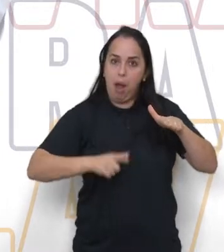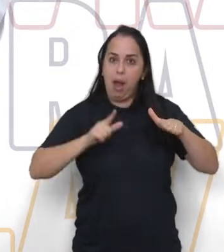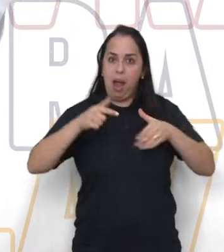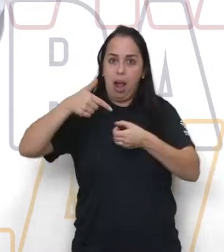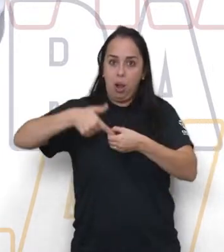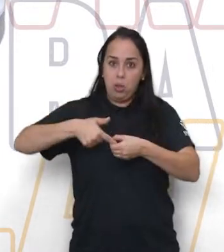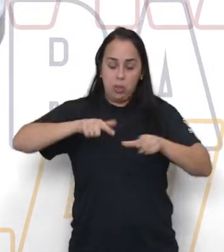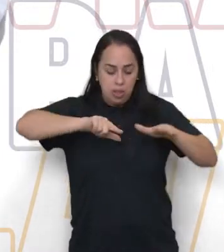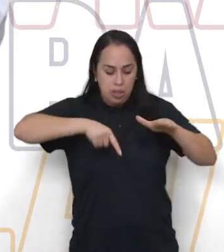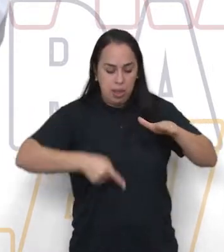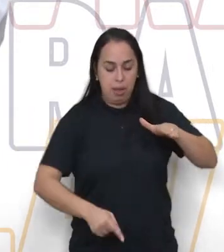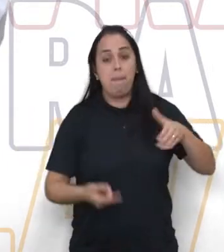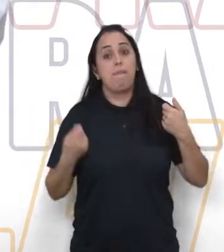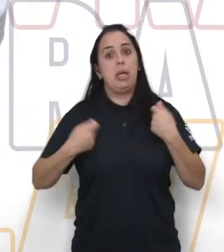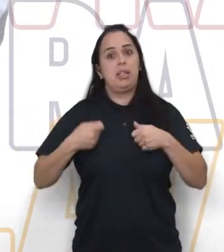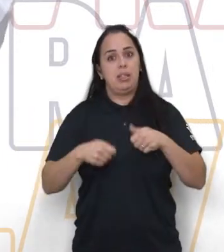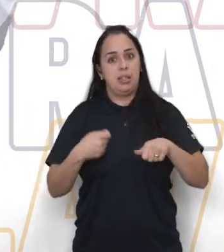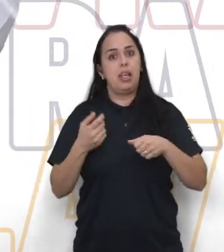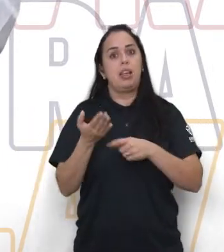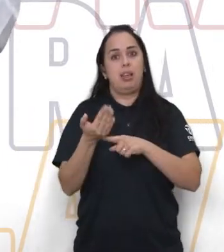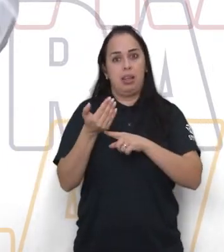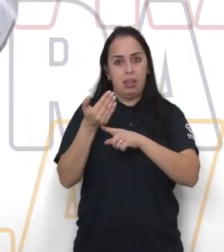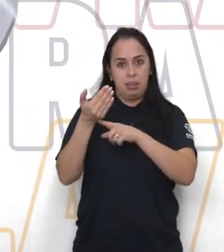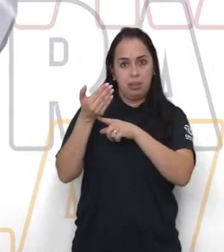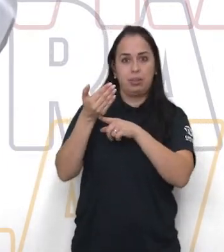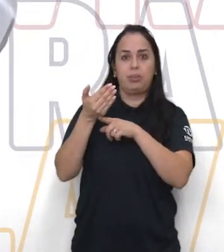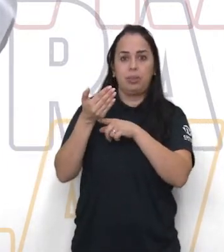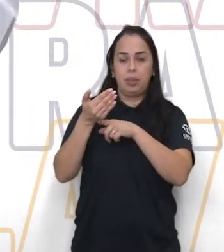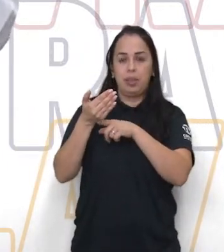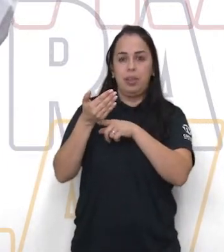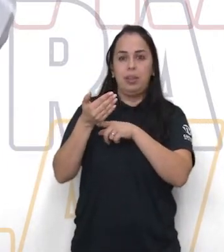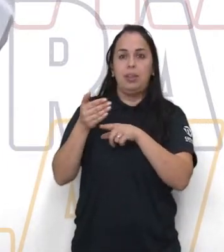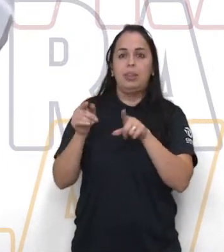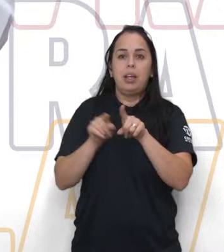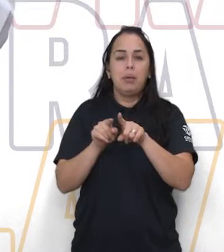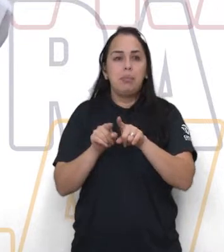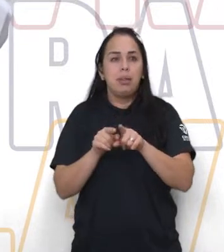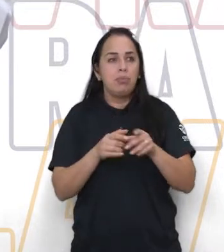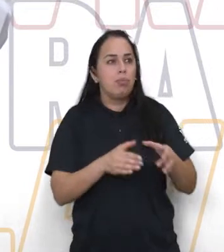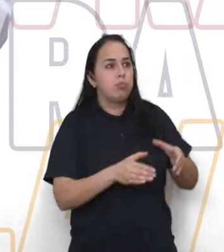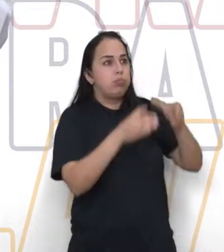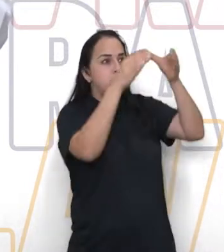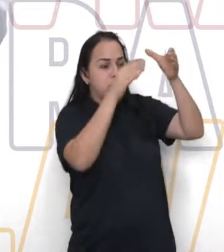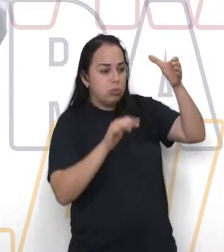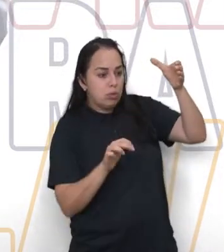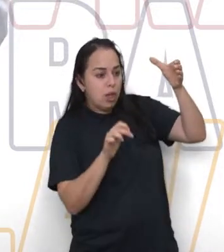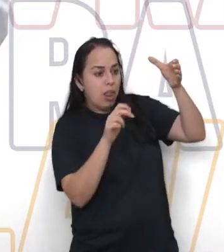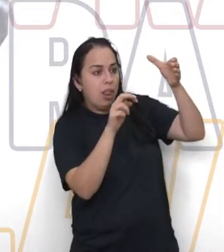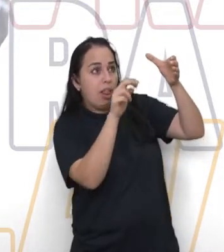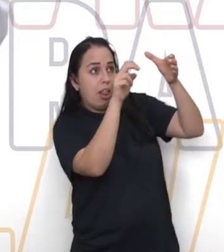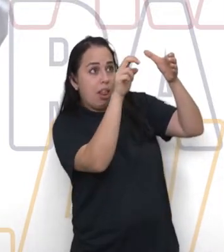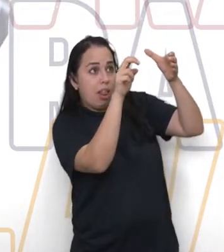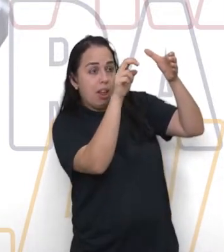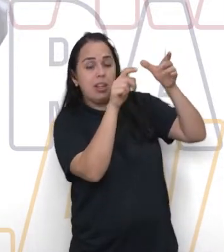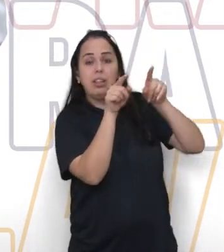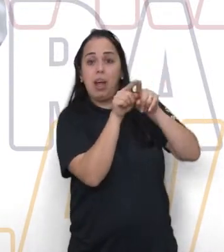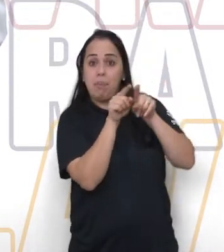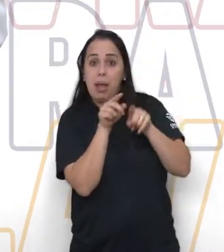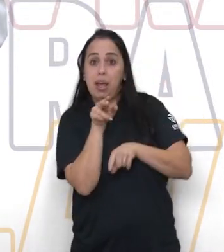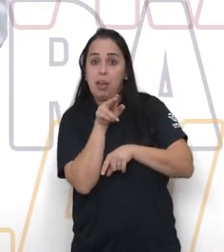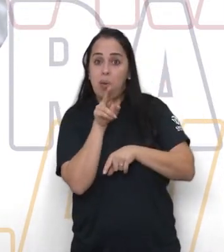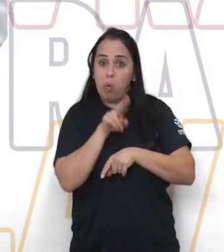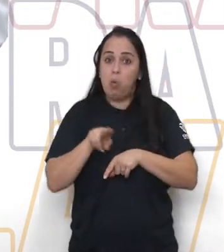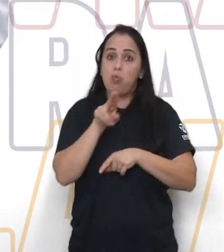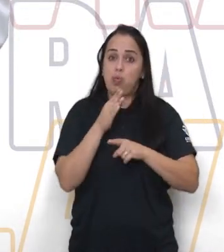precisa E aí a tecnologia né trabalhos em altura trabalhos que exigem condições mais perigosas né de atmosferas